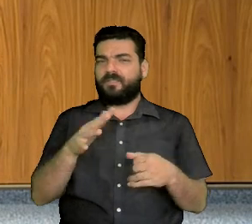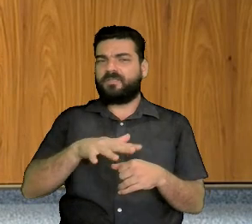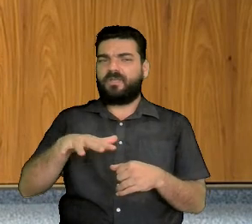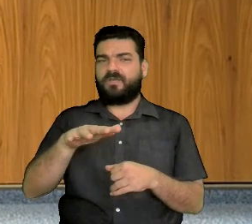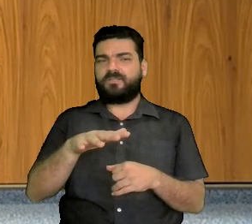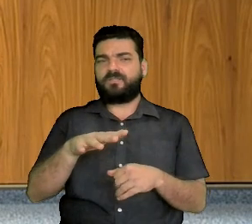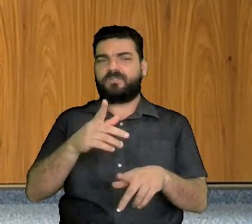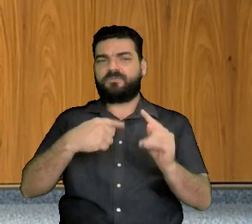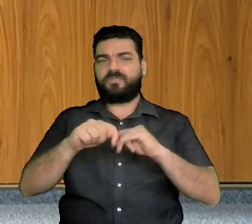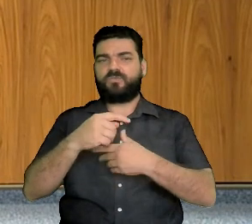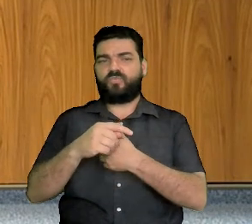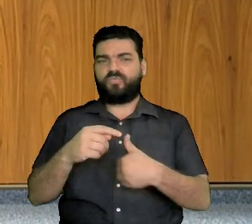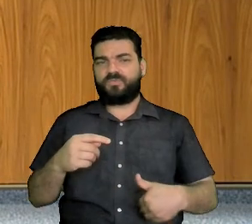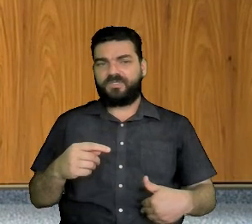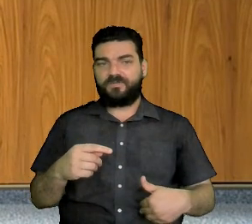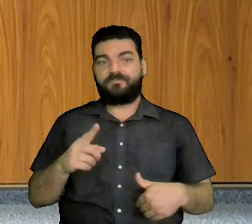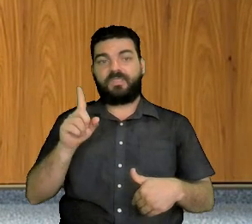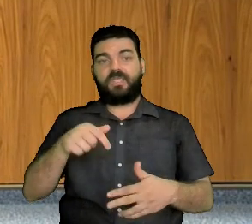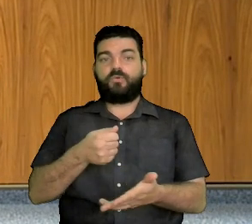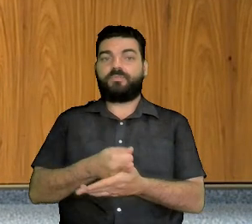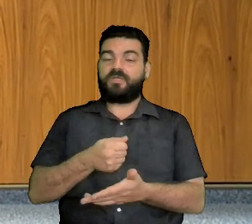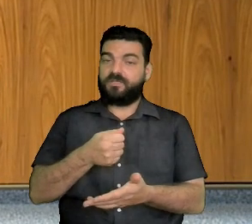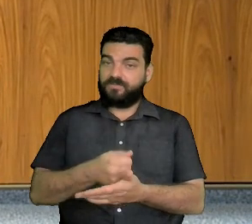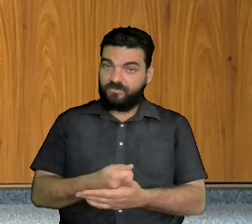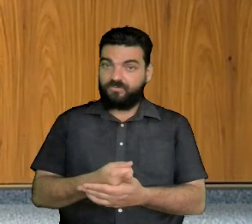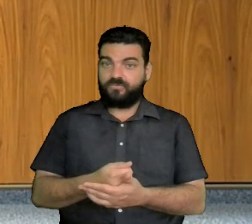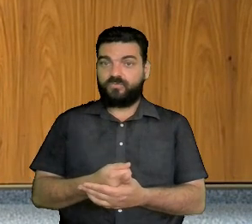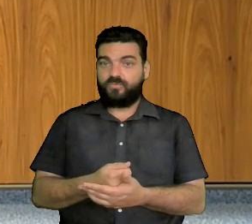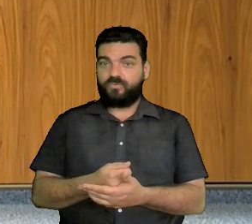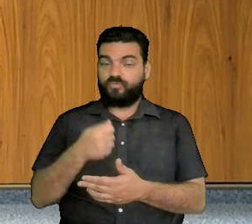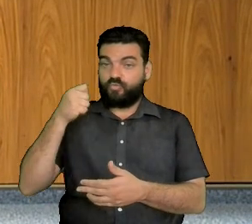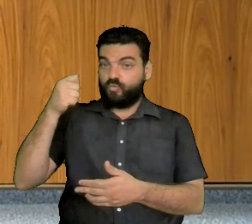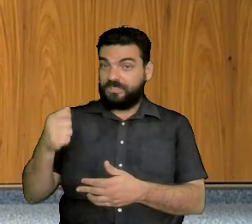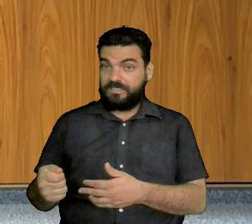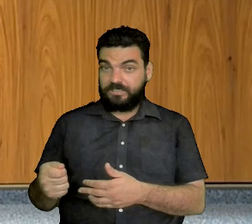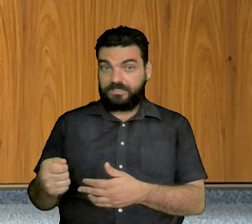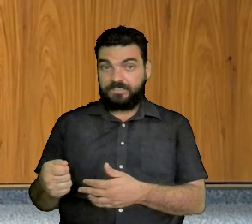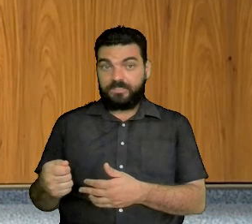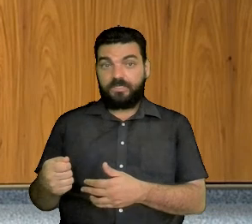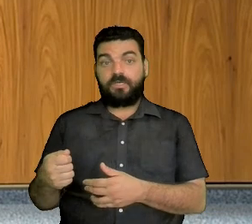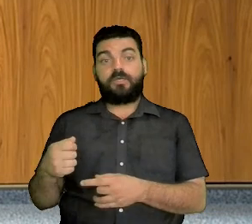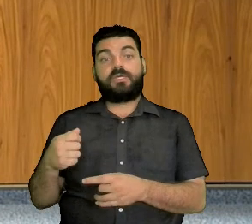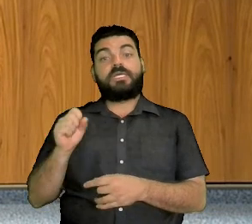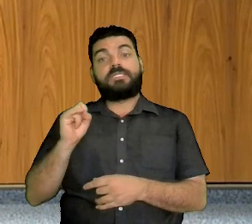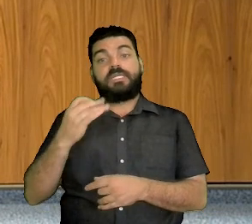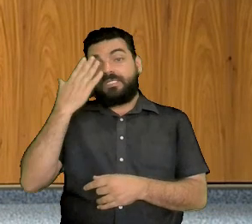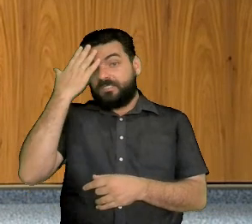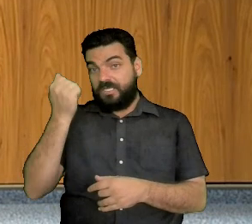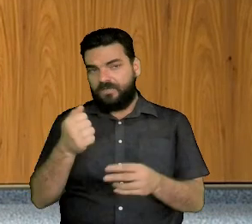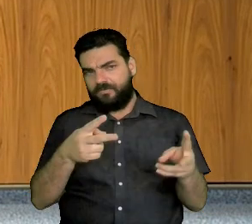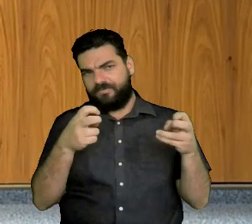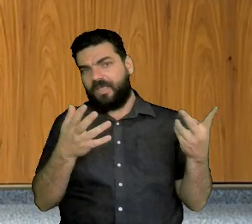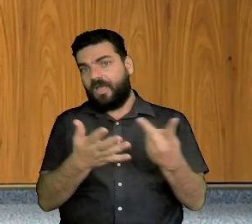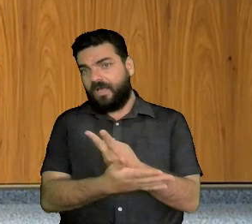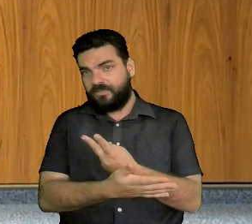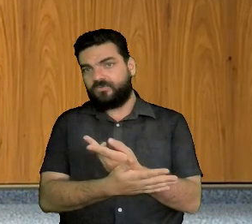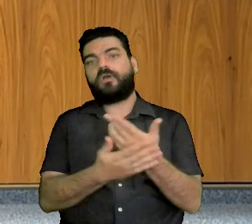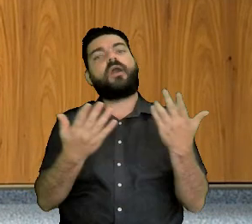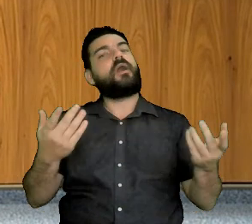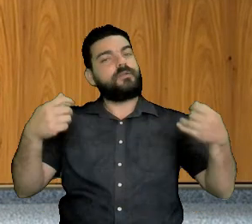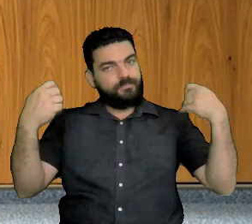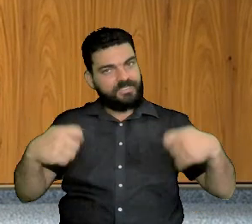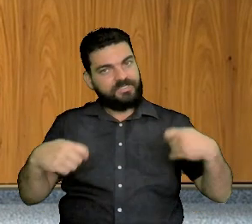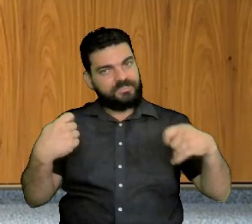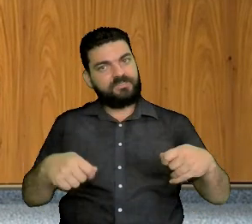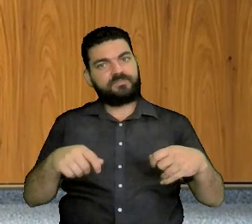da administração pública, é um dever da autoridade, quando tem ciência de um ilícito, instaurar um processo